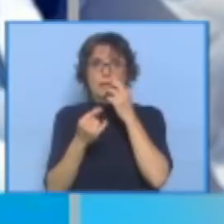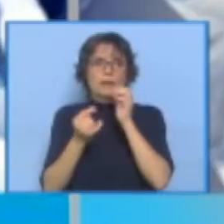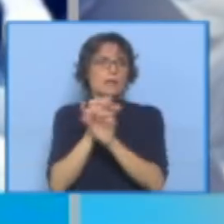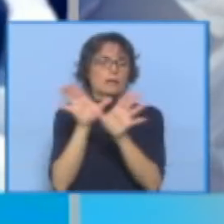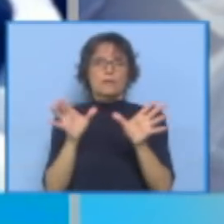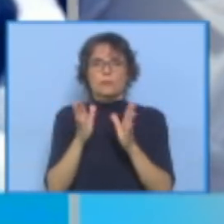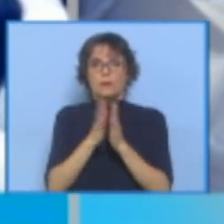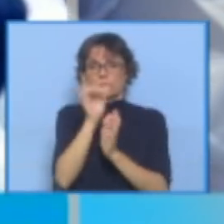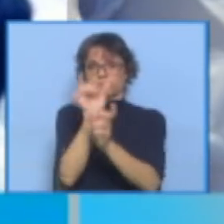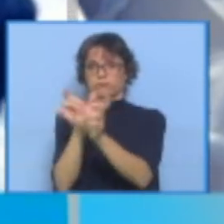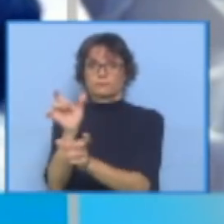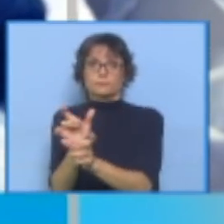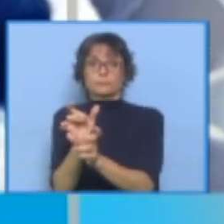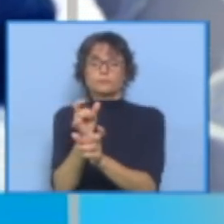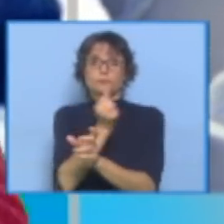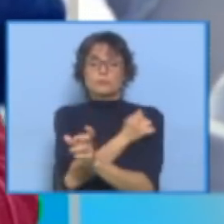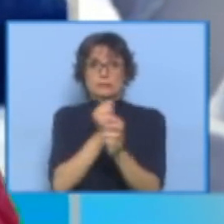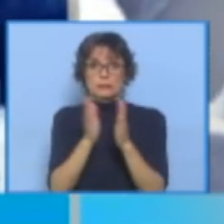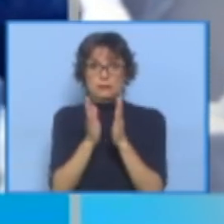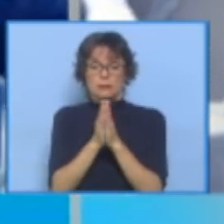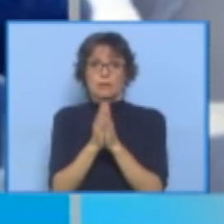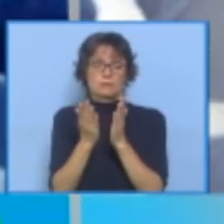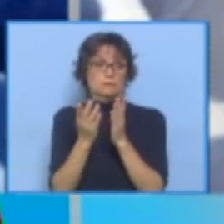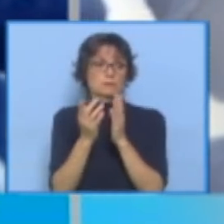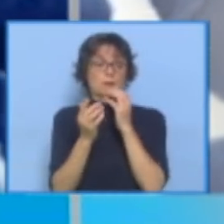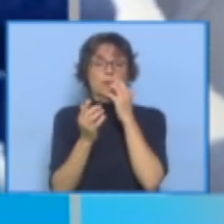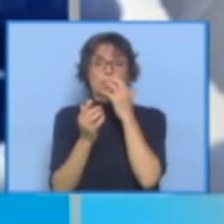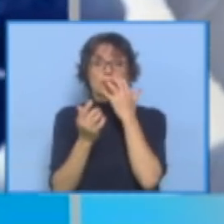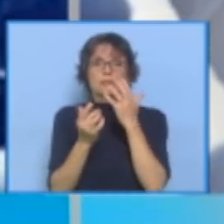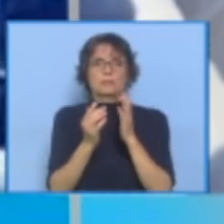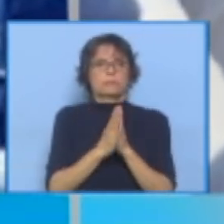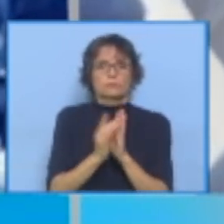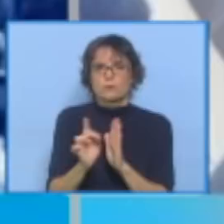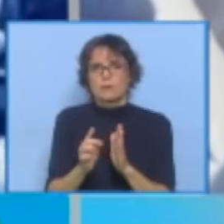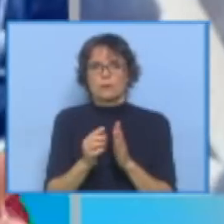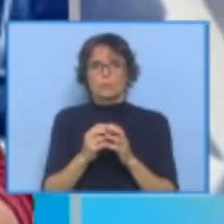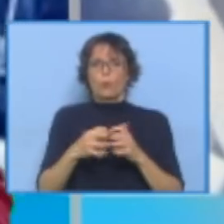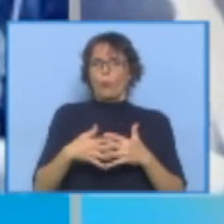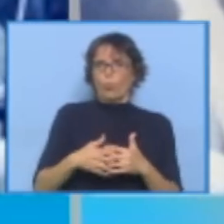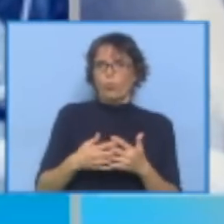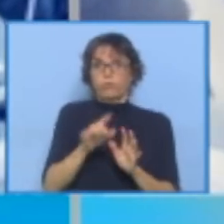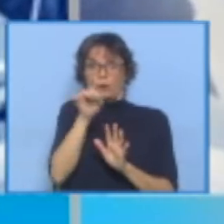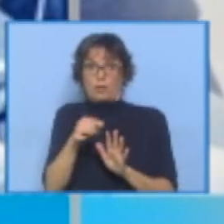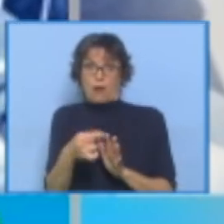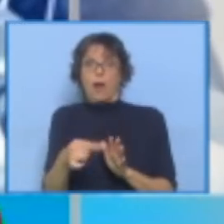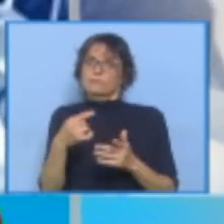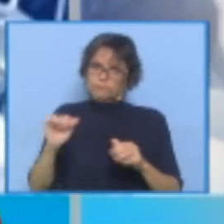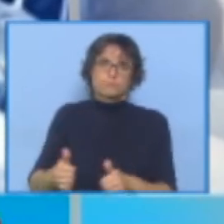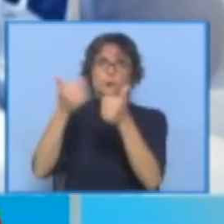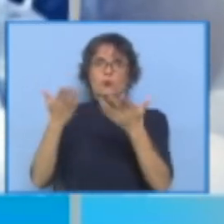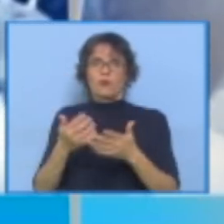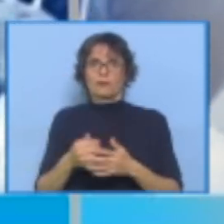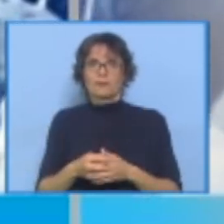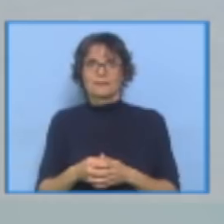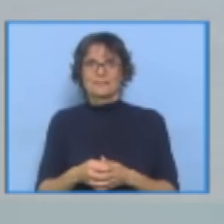na paróquia do Campo Grande não crentes, ou com dúvidas, ou com interrogações, melhor ainda, direi eu. Fica desde já